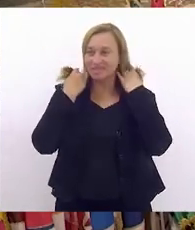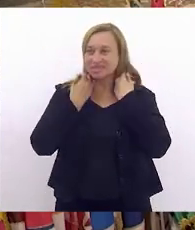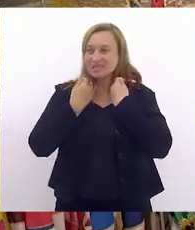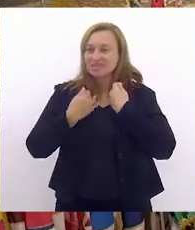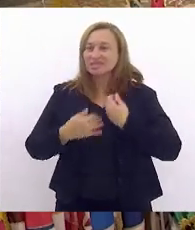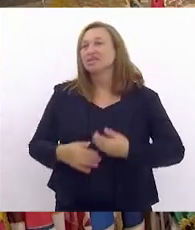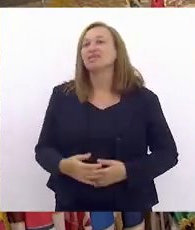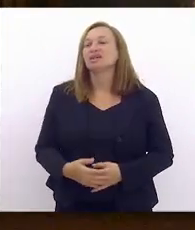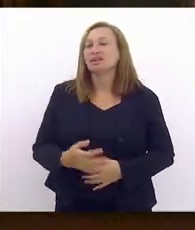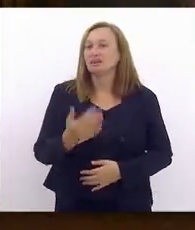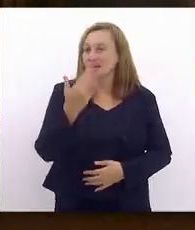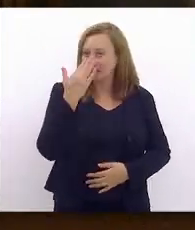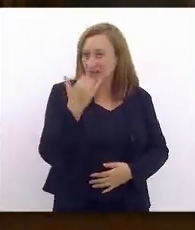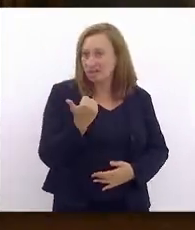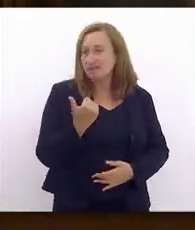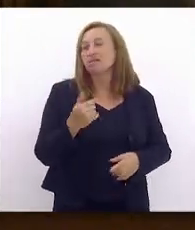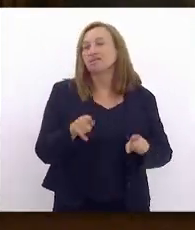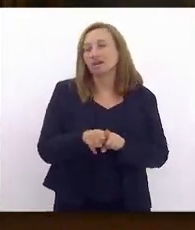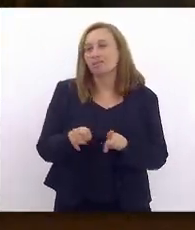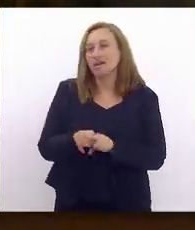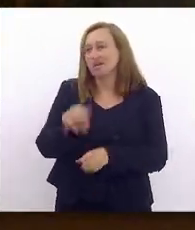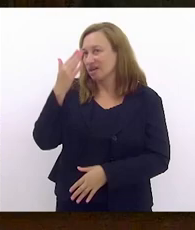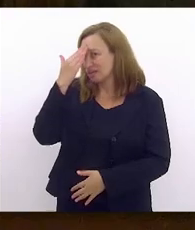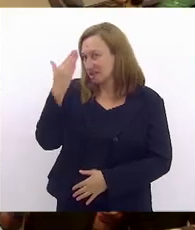Quero aqui também agora fazer um agradecimento